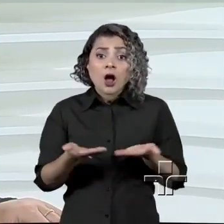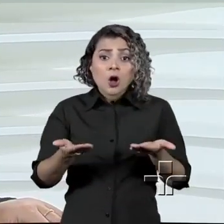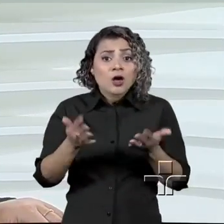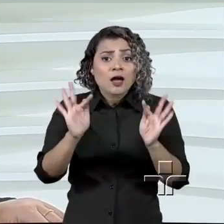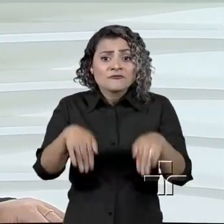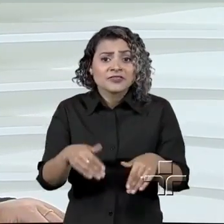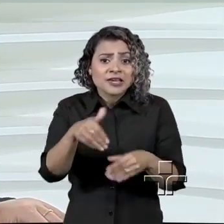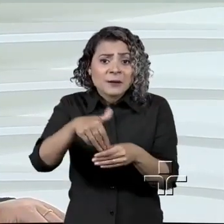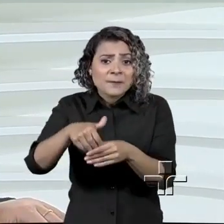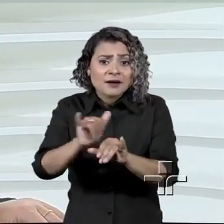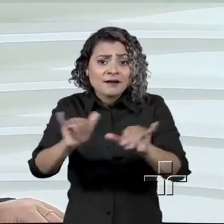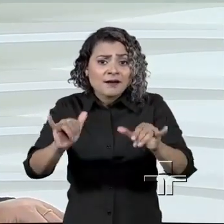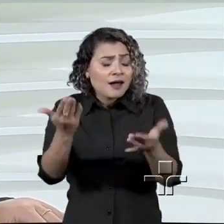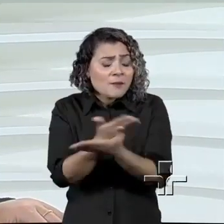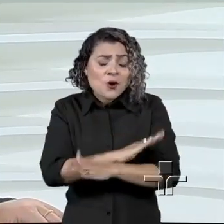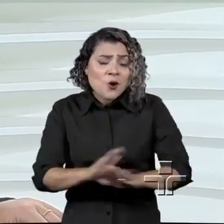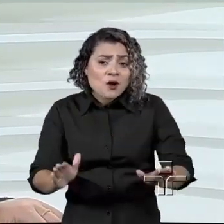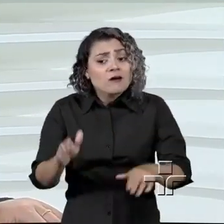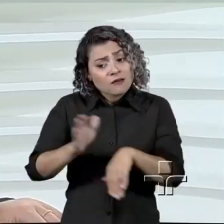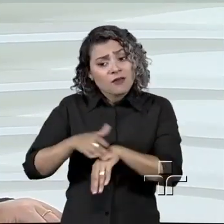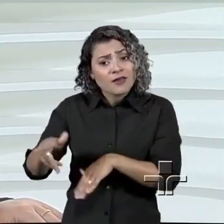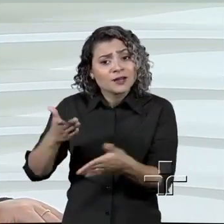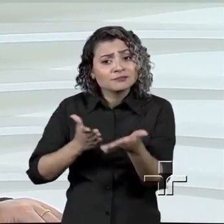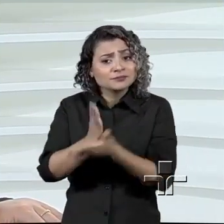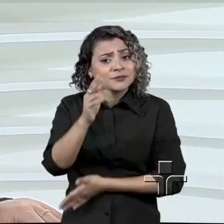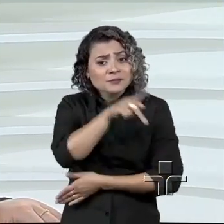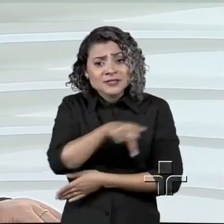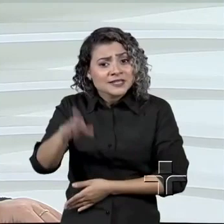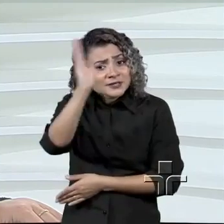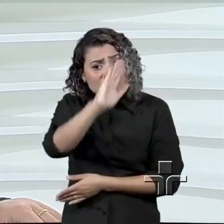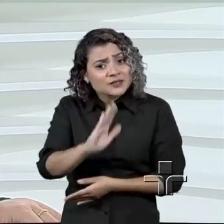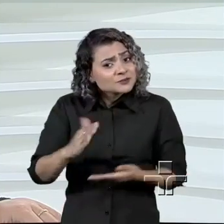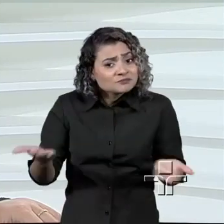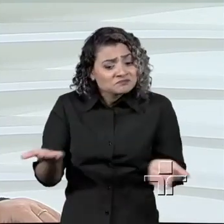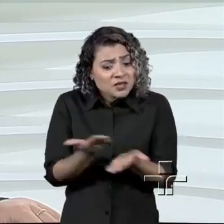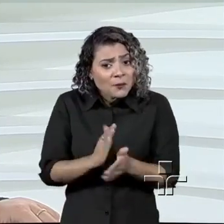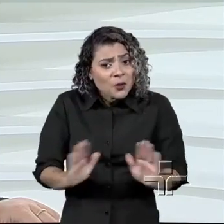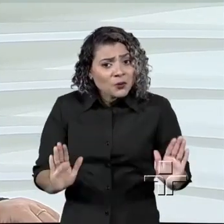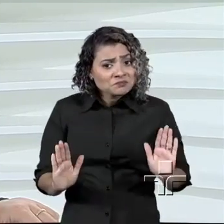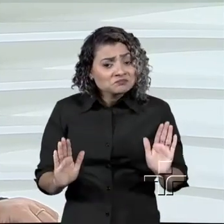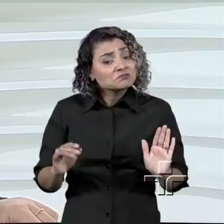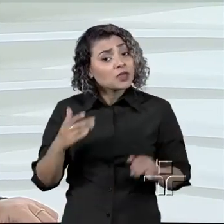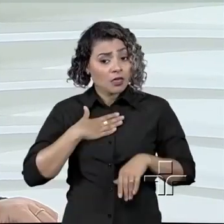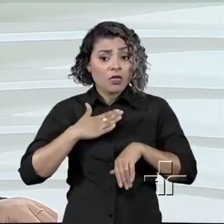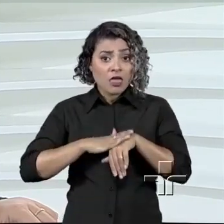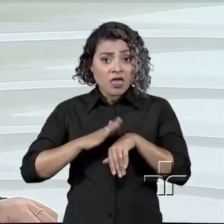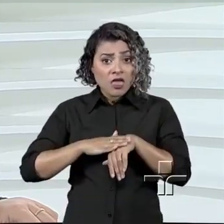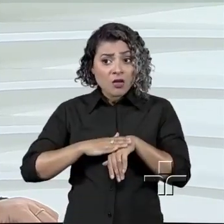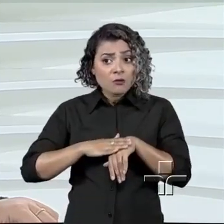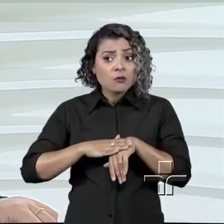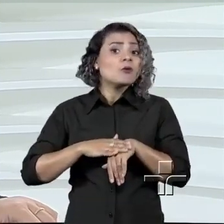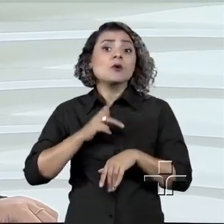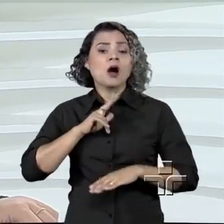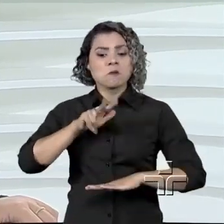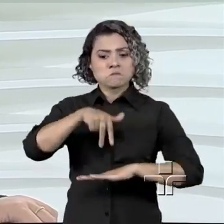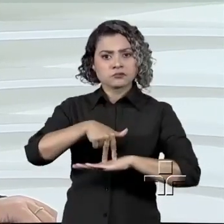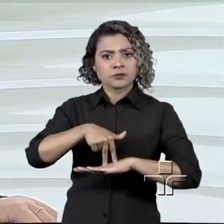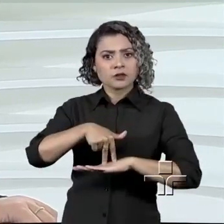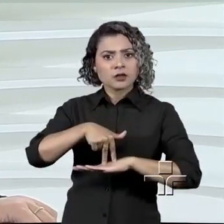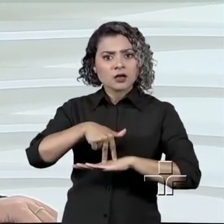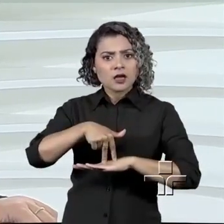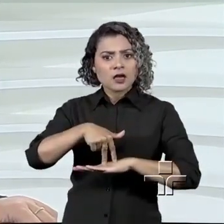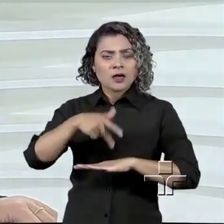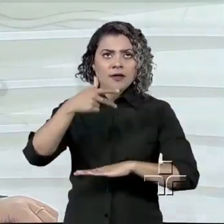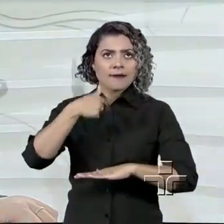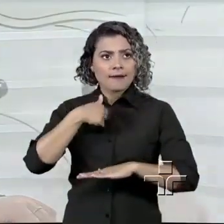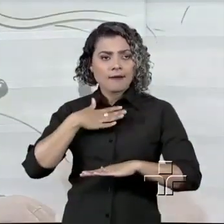O palanque acabou e ele foi eleito presidente do Brasil. E agora eu jamais teria uma postura